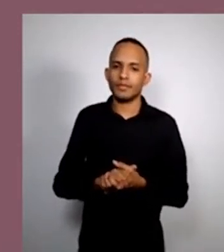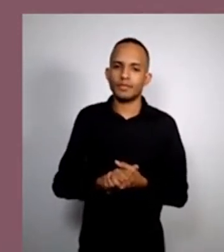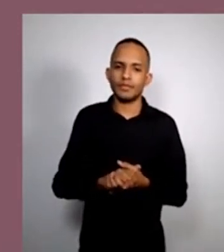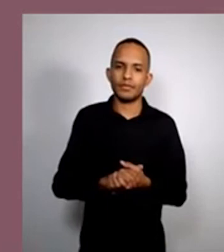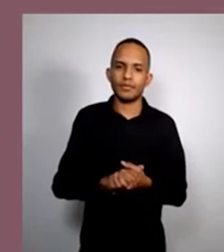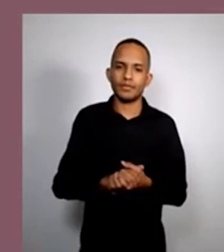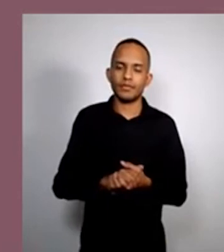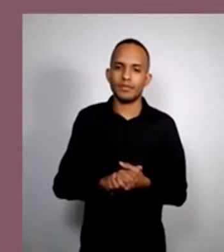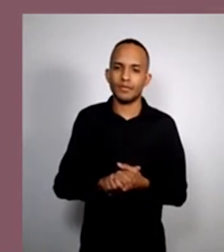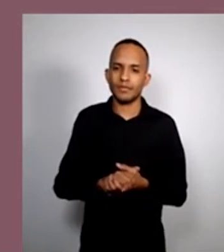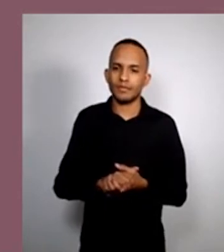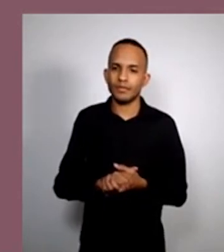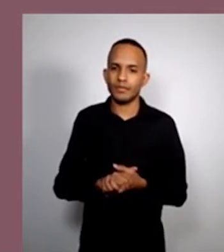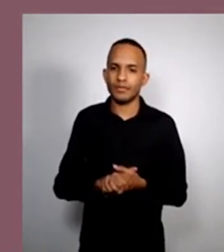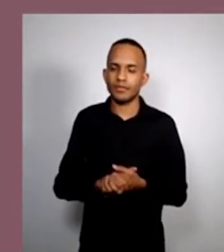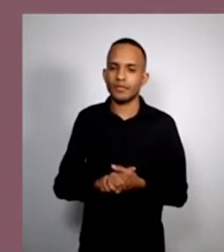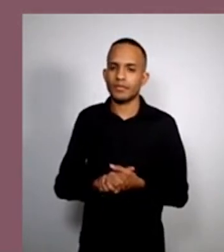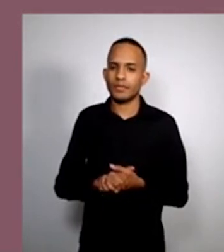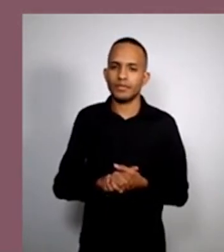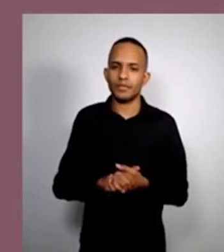Talvez como... não.